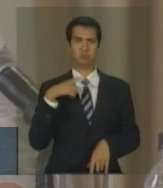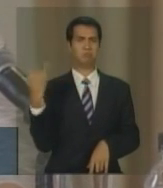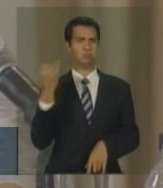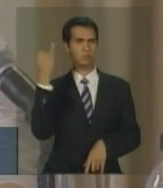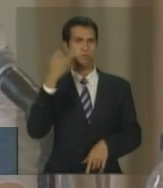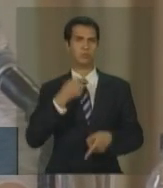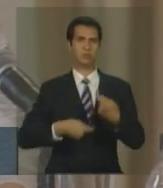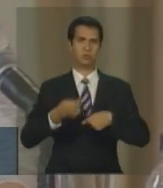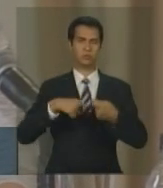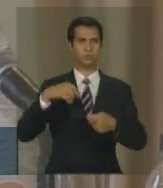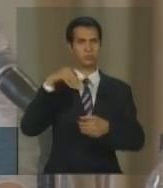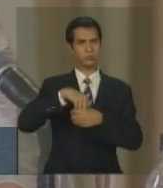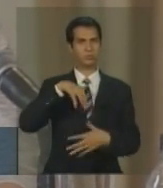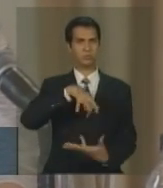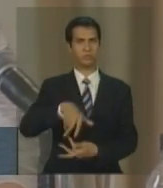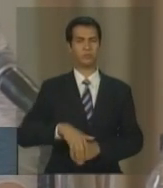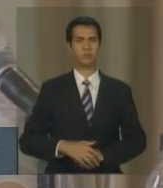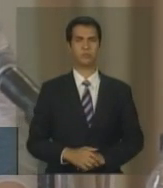mundo.